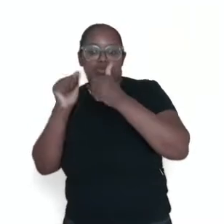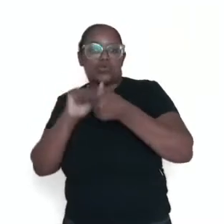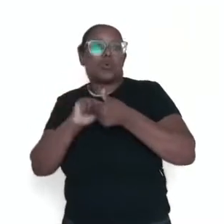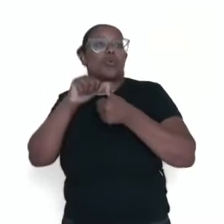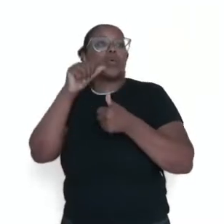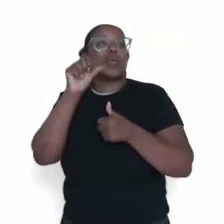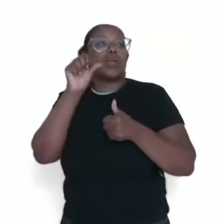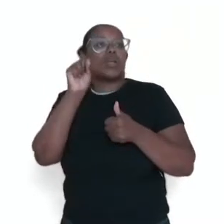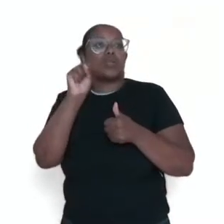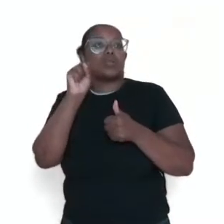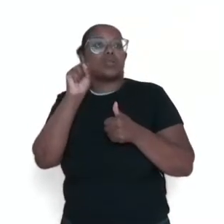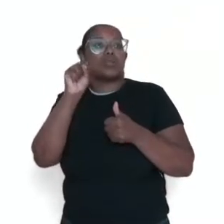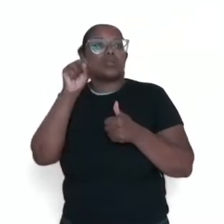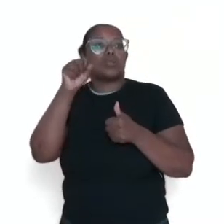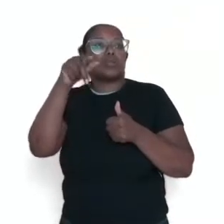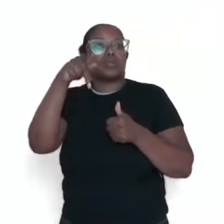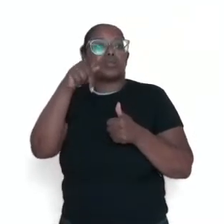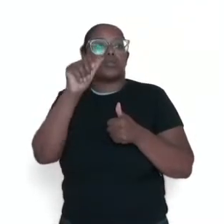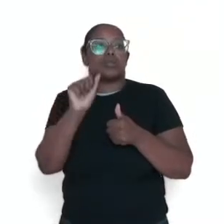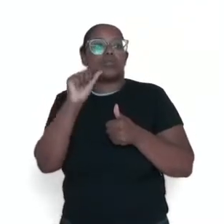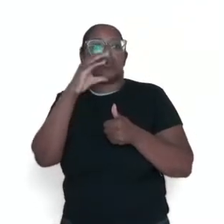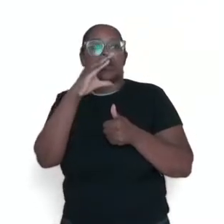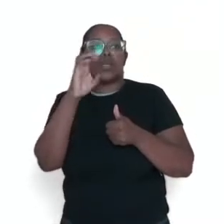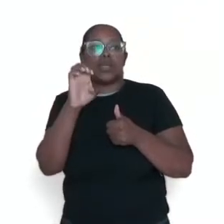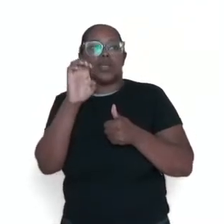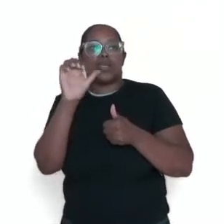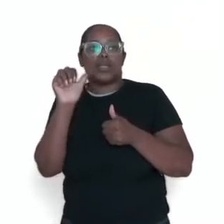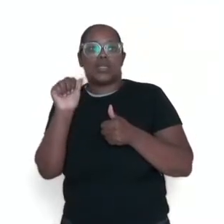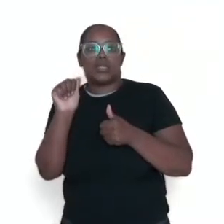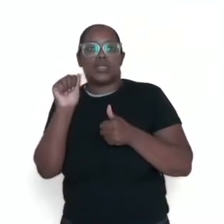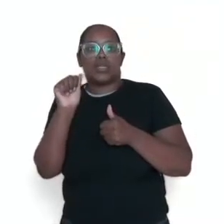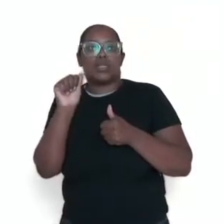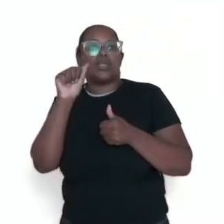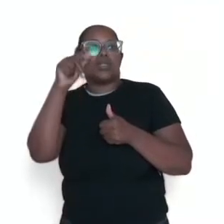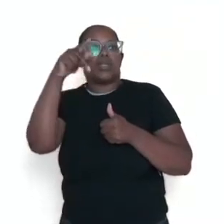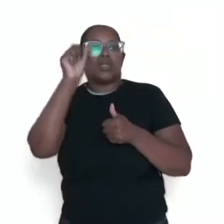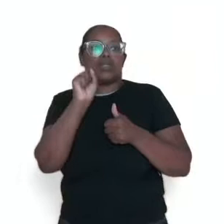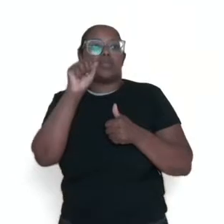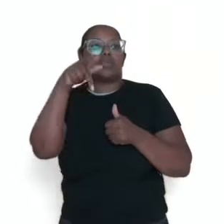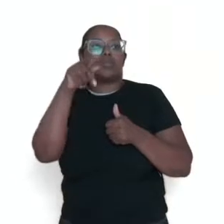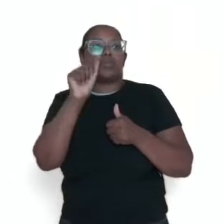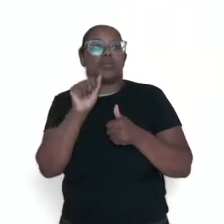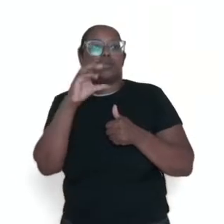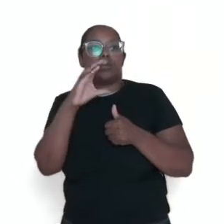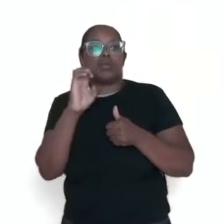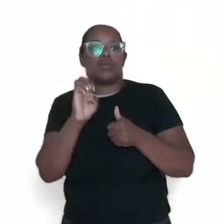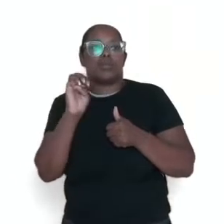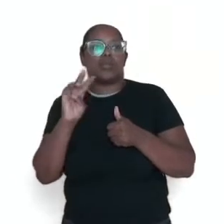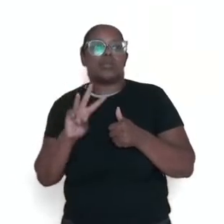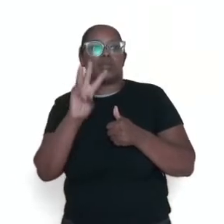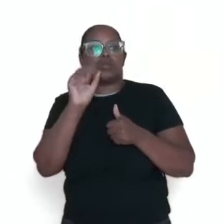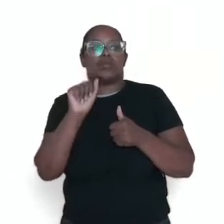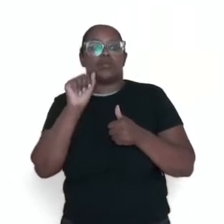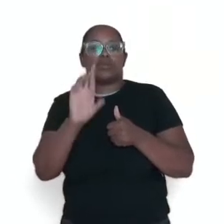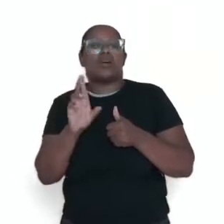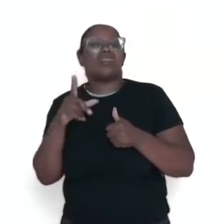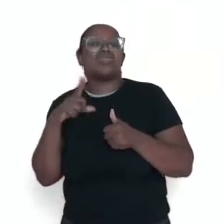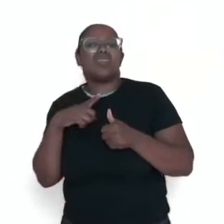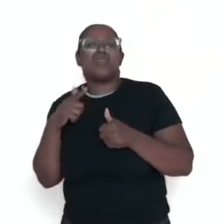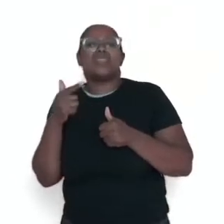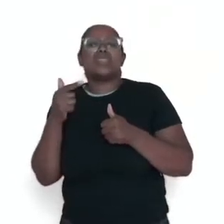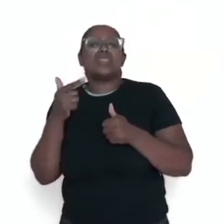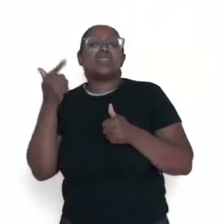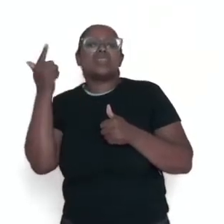War, cujo nome oficial foi Olimpíadas Intergalácticas de Space War. O prêmio foi um ano